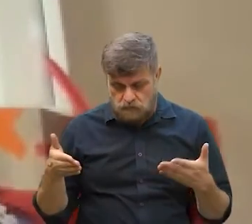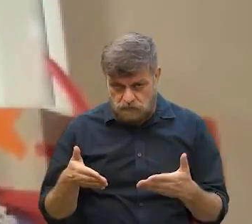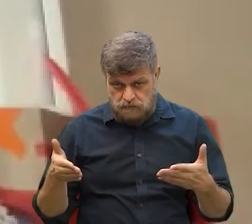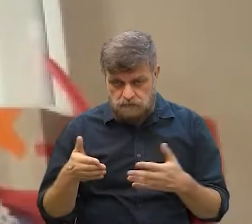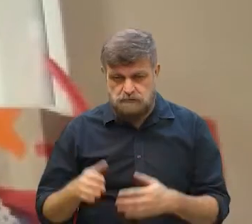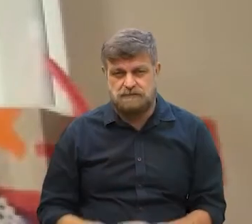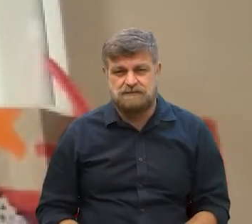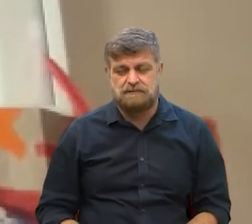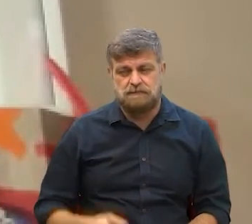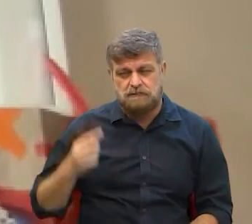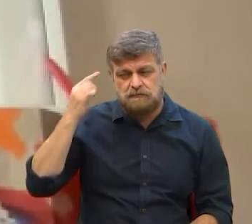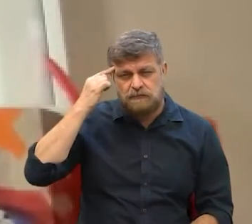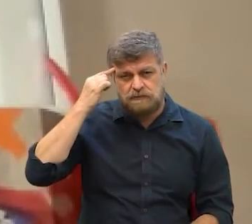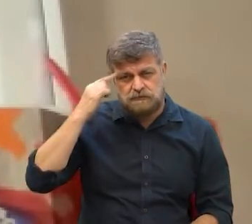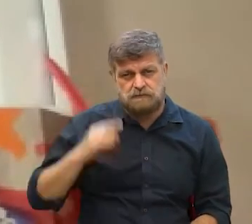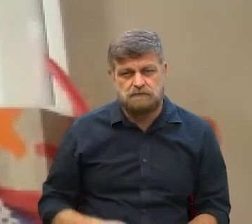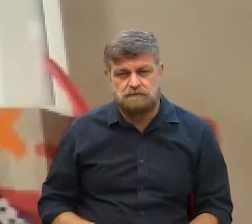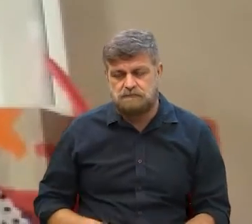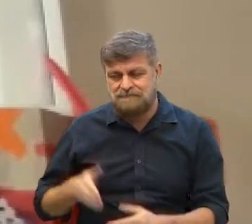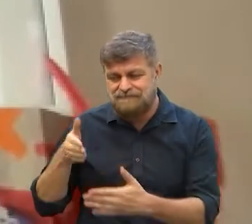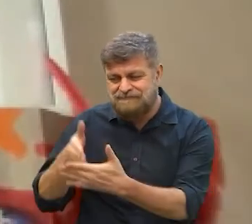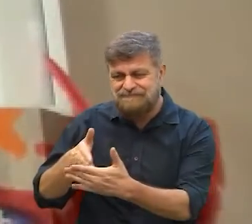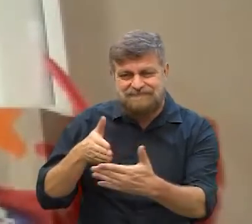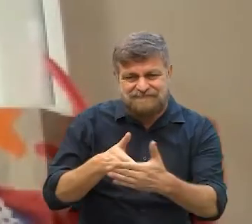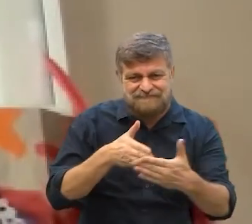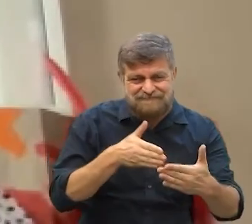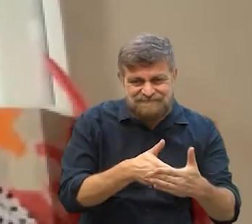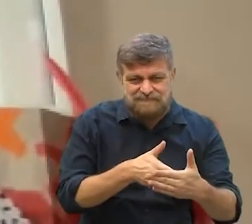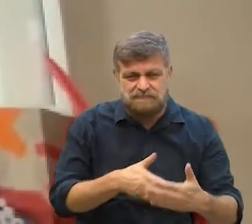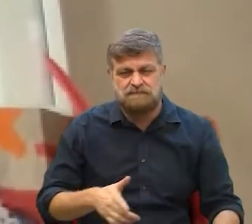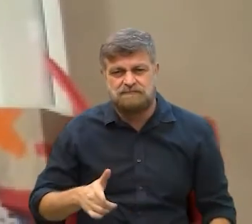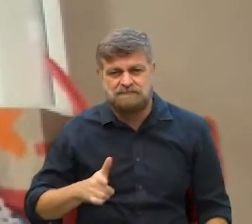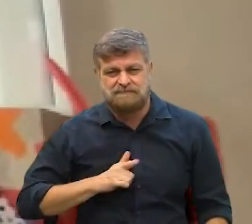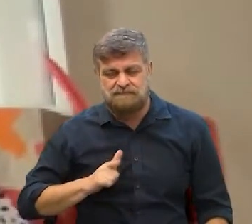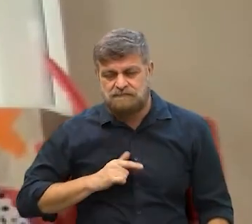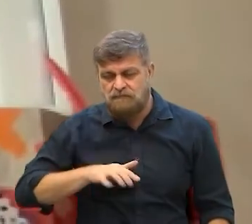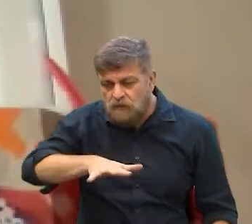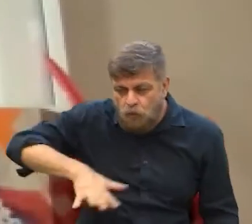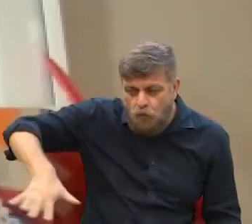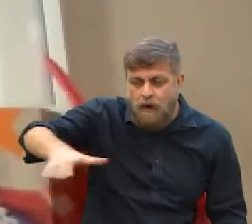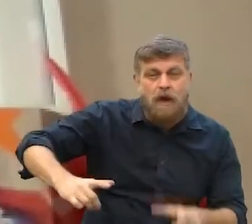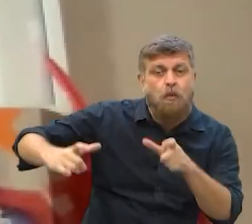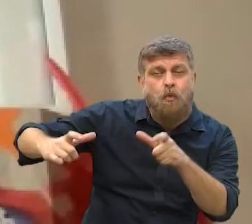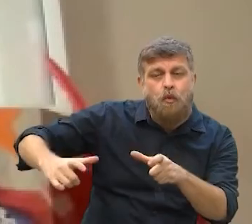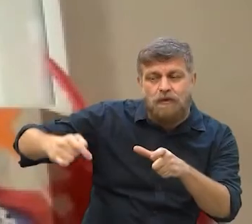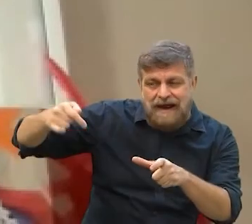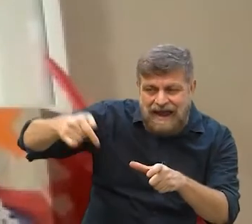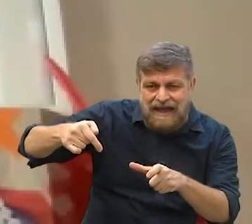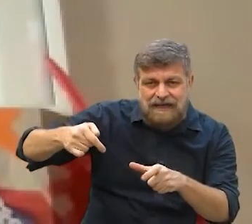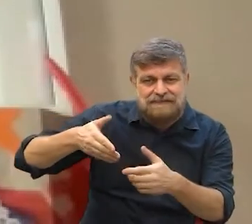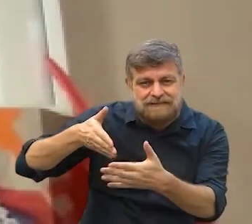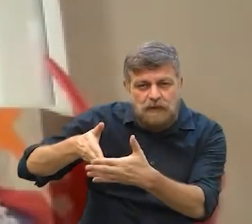hoje, consideram-se os bloqueios, os obstáculos do meio,